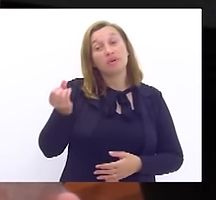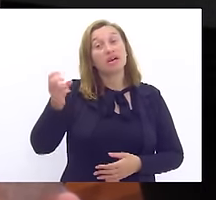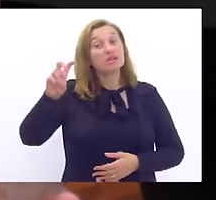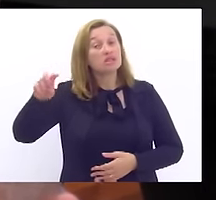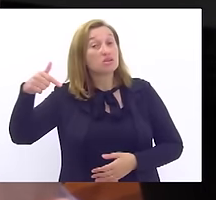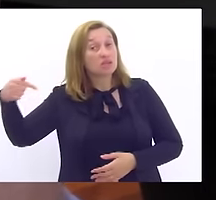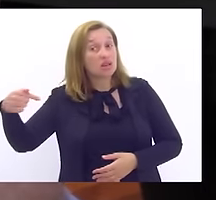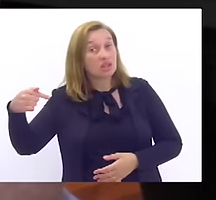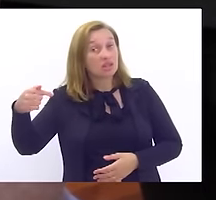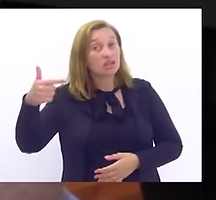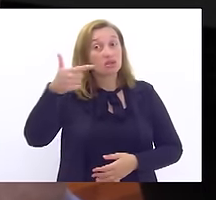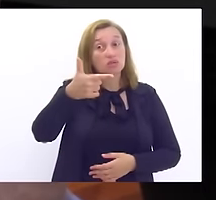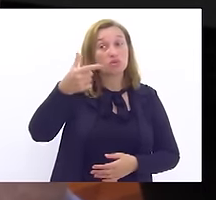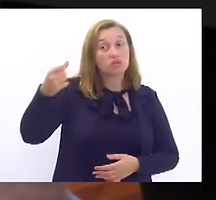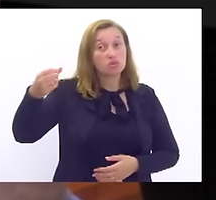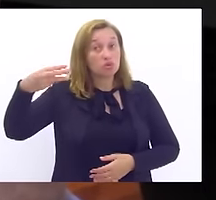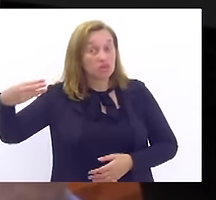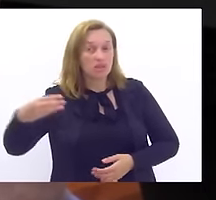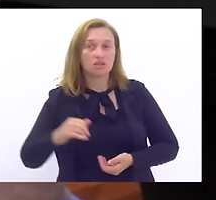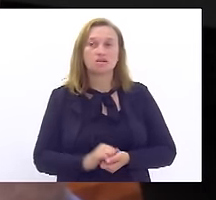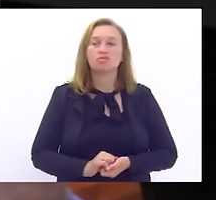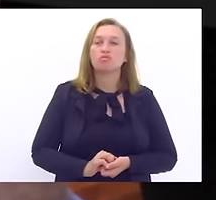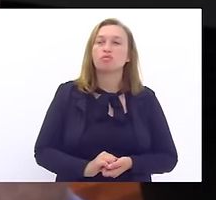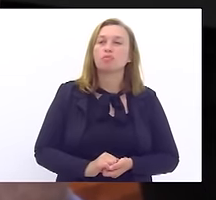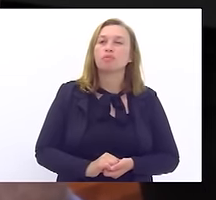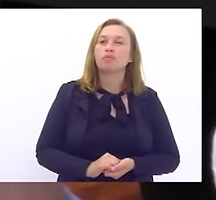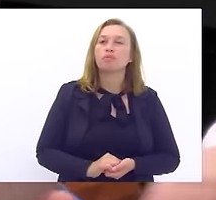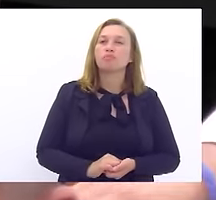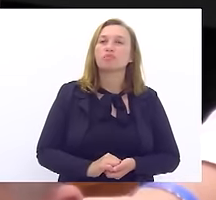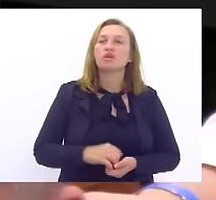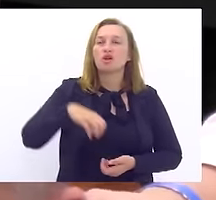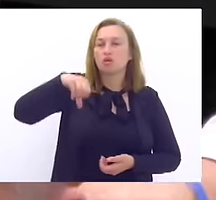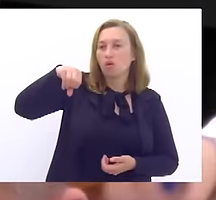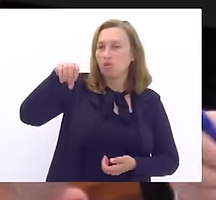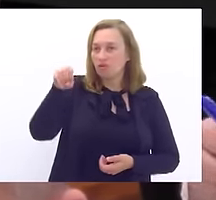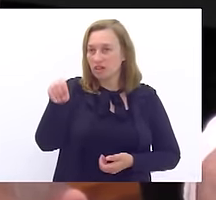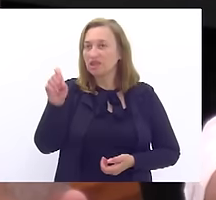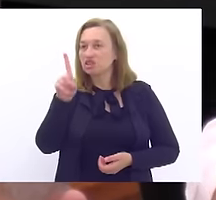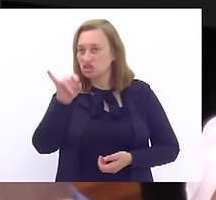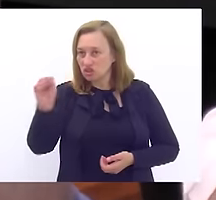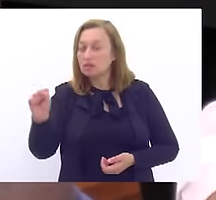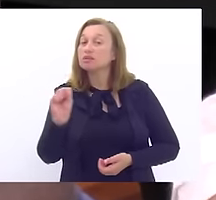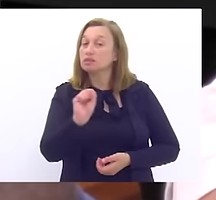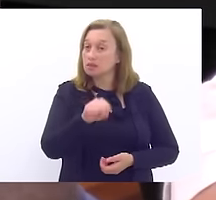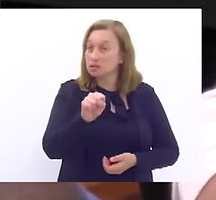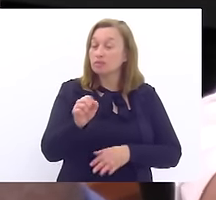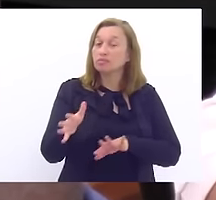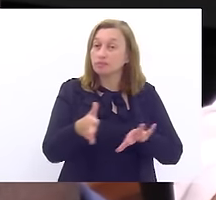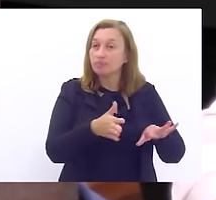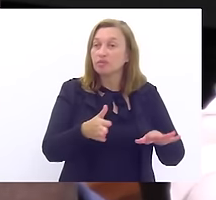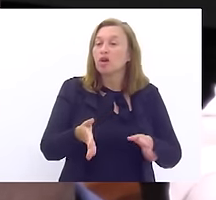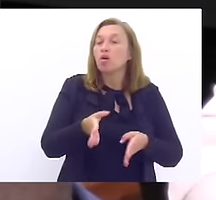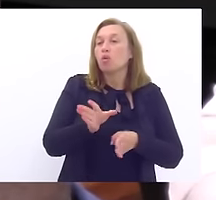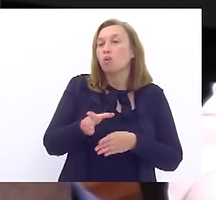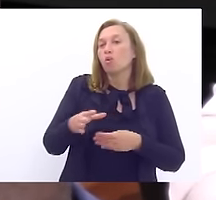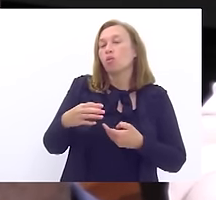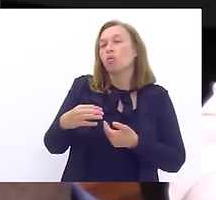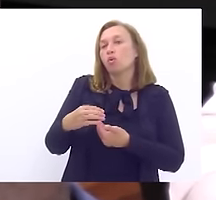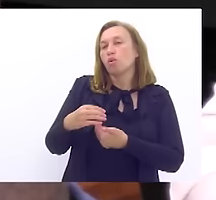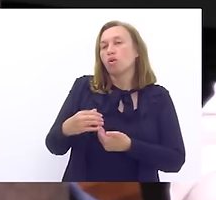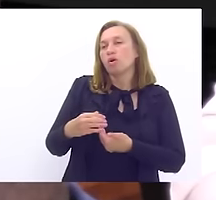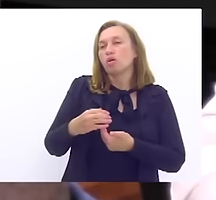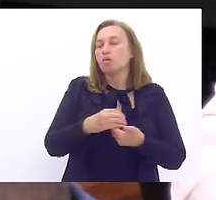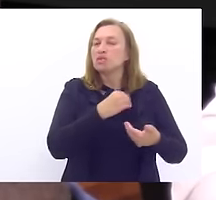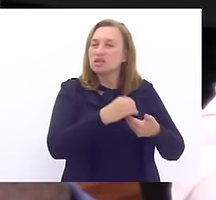6657 de 2013 ela fala em 90 dias então a orientação que nós recebemos